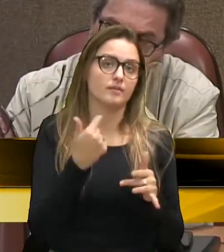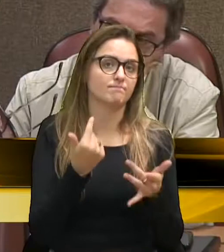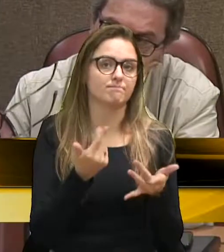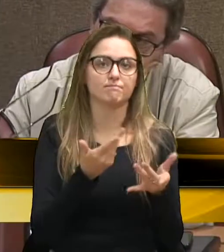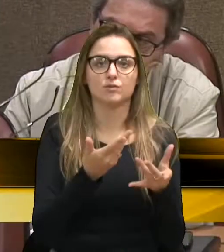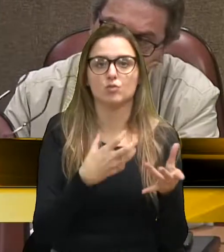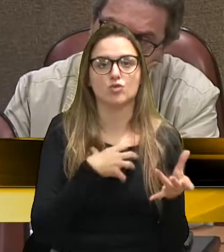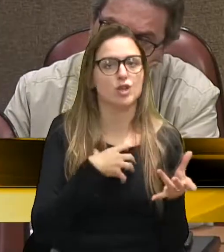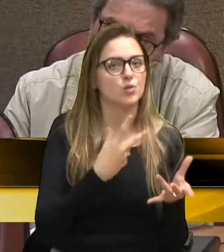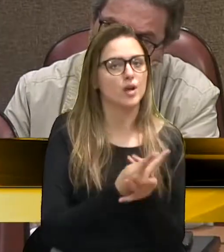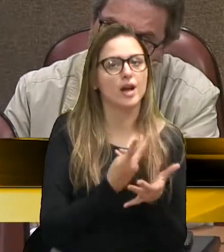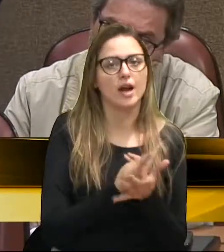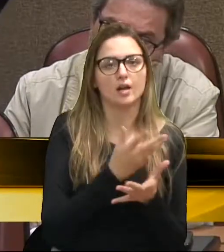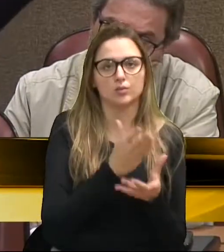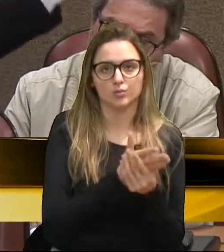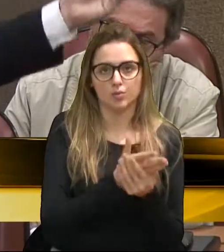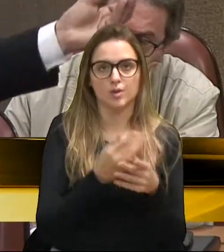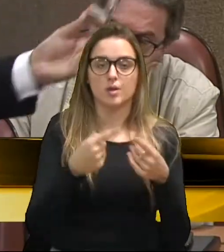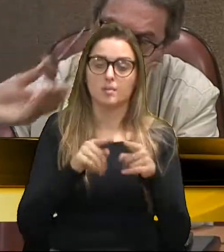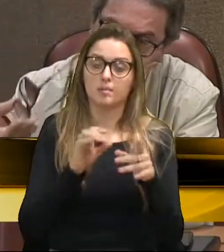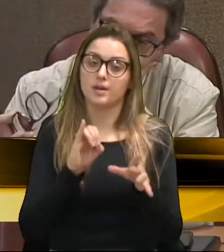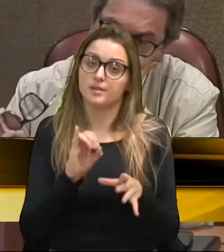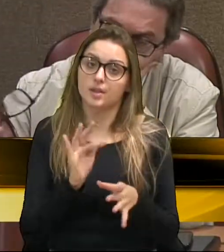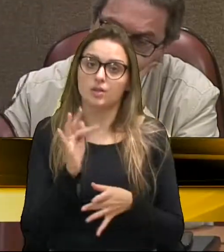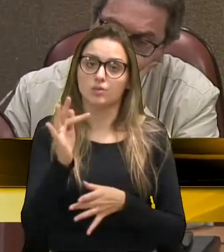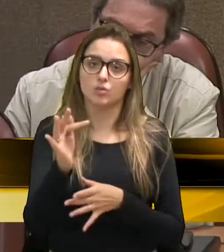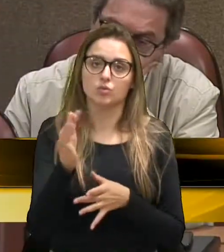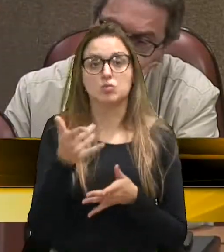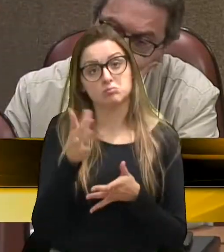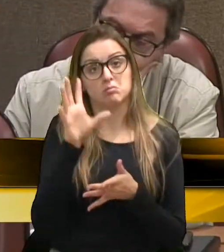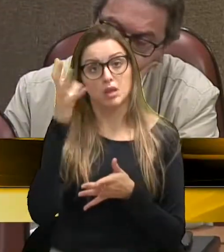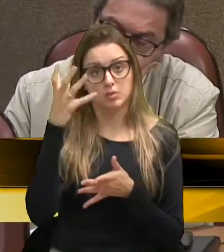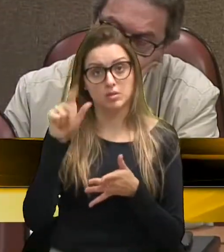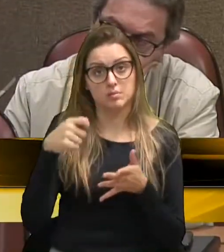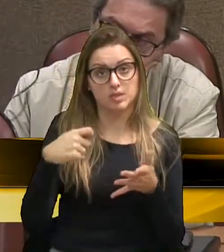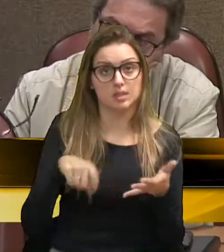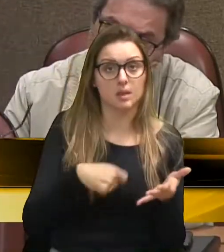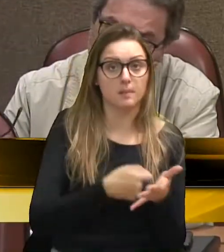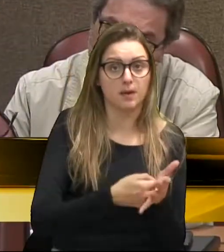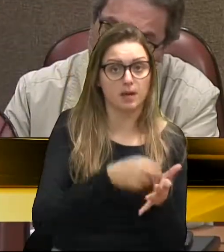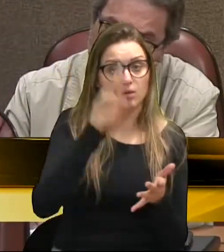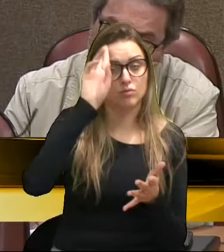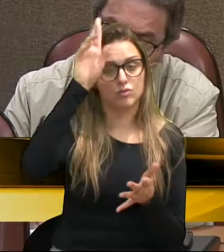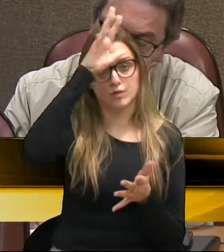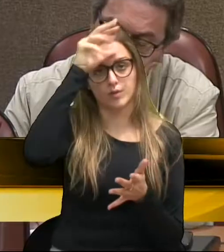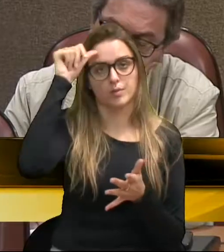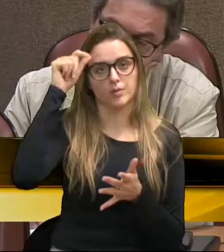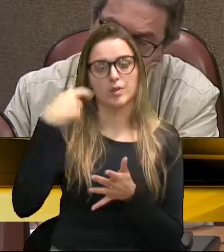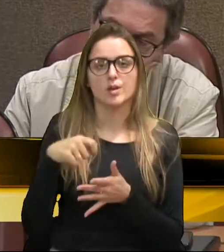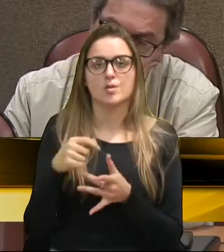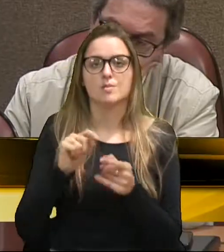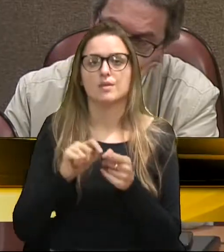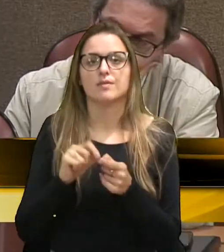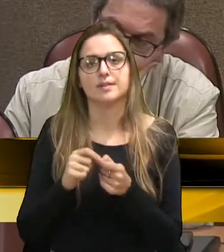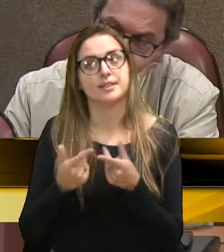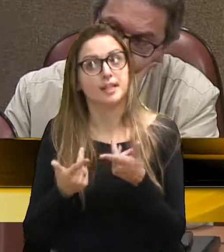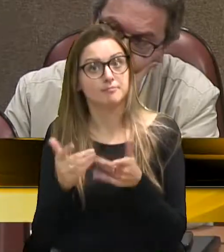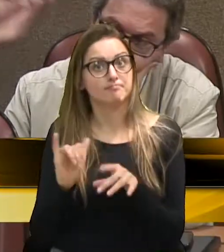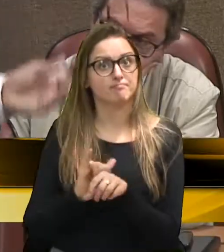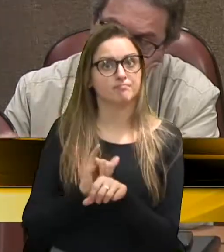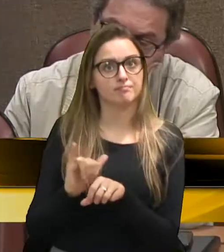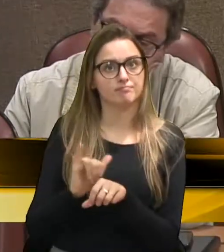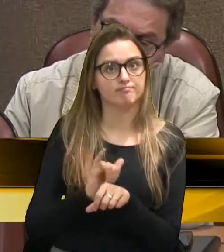no processo, mas se no futuro vier, é lógico que o chefe do executivo, o vereador Périco, terá que fazer uma ginástica,